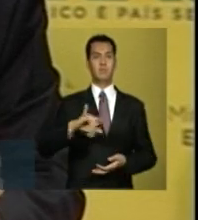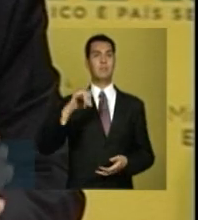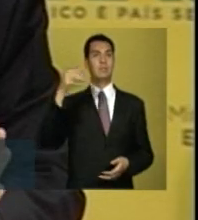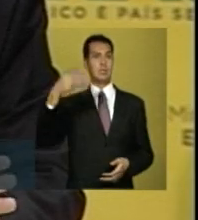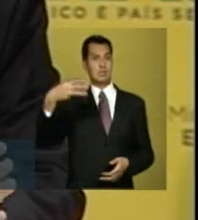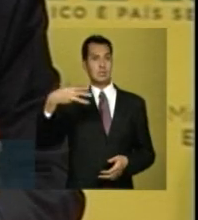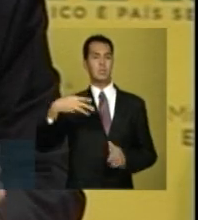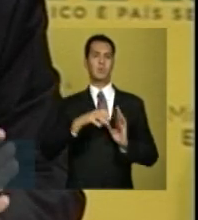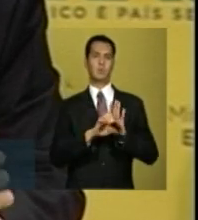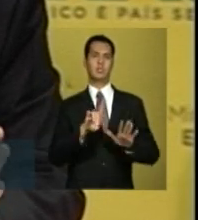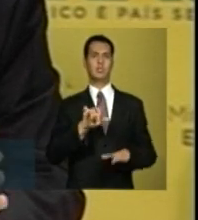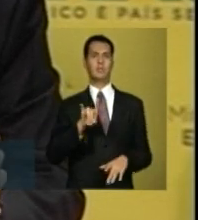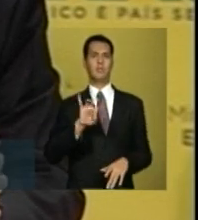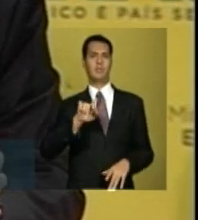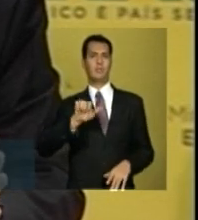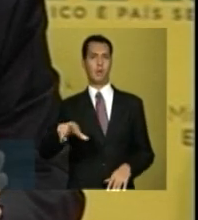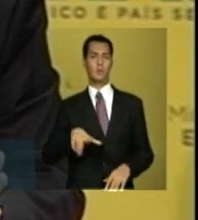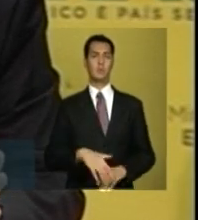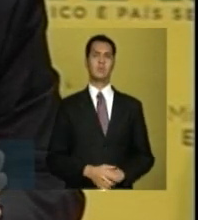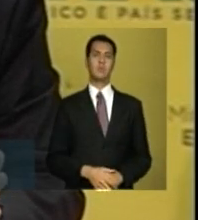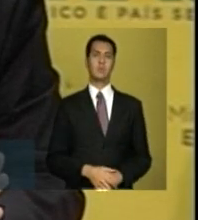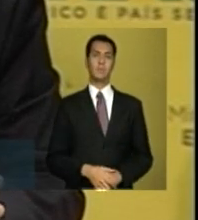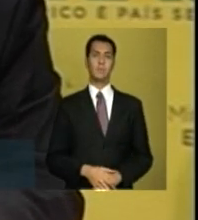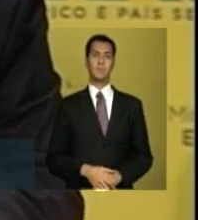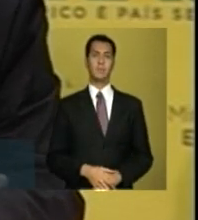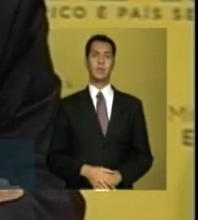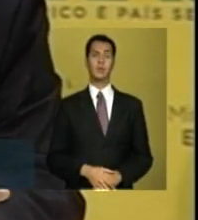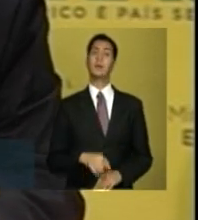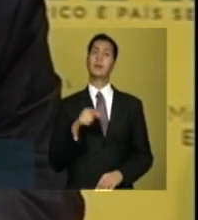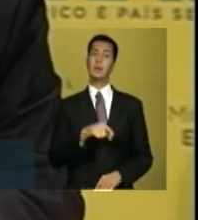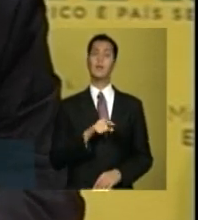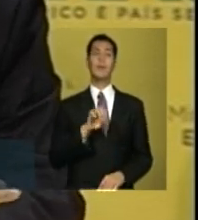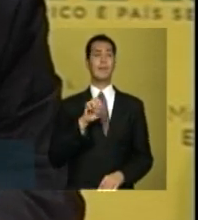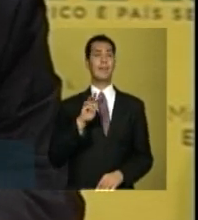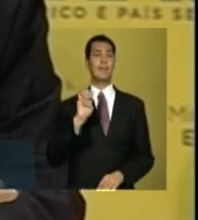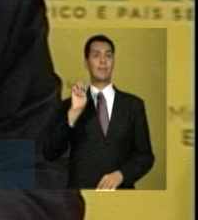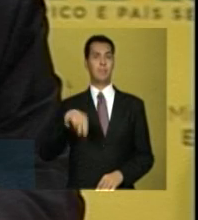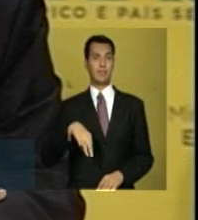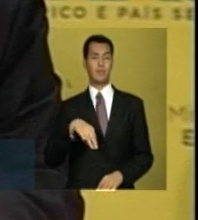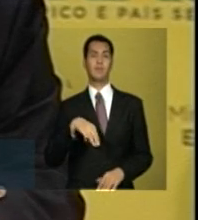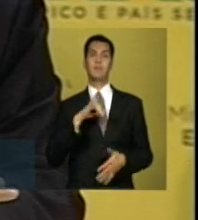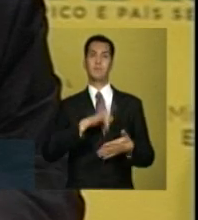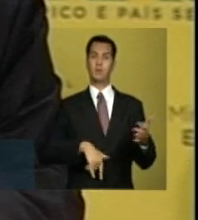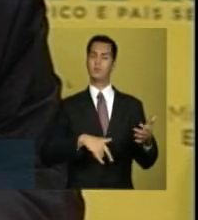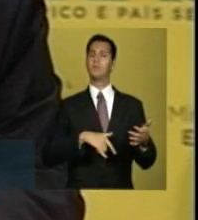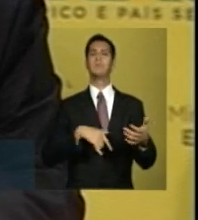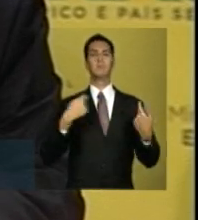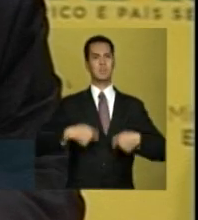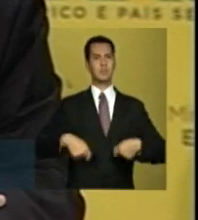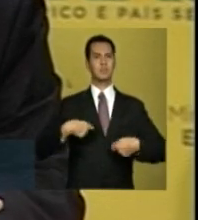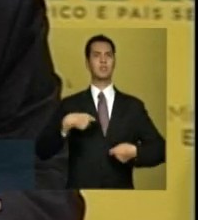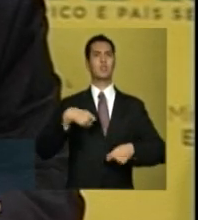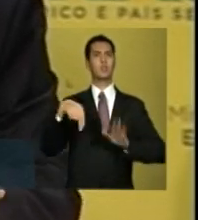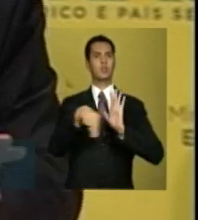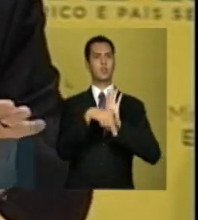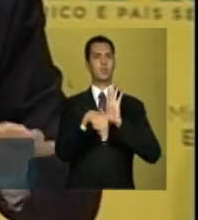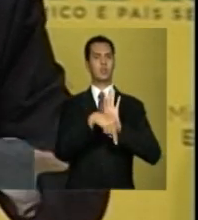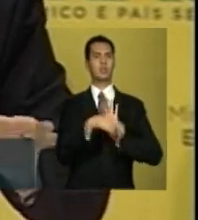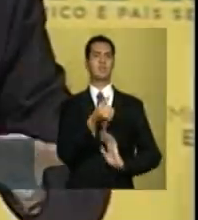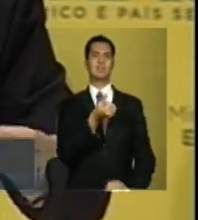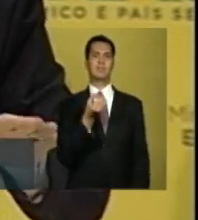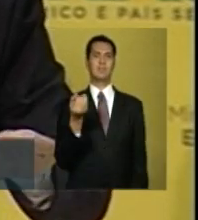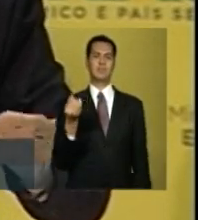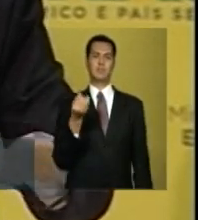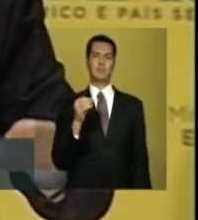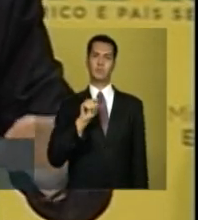basicamente o Enem 600 pontos no ENEM ninguém poderá acessar os ciênci Sem Fronteira no âmbito da graduação se